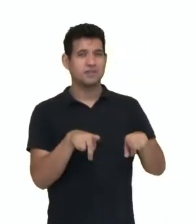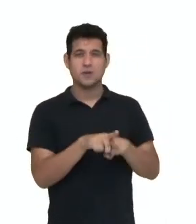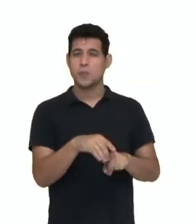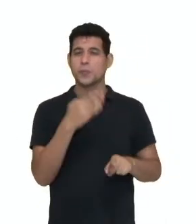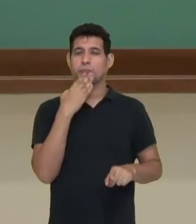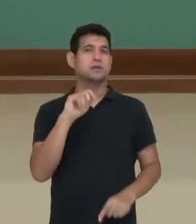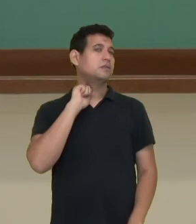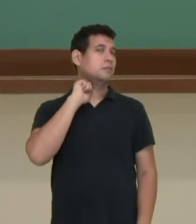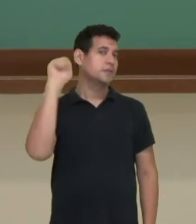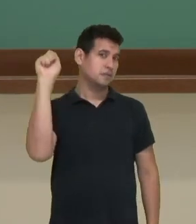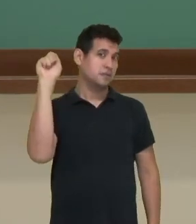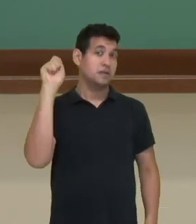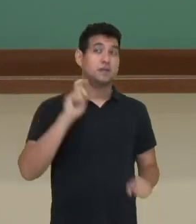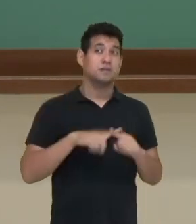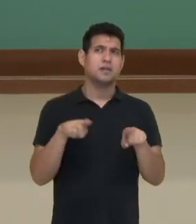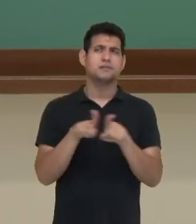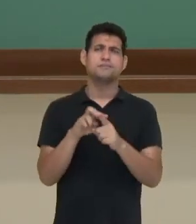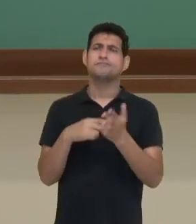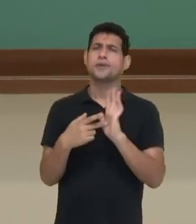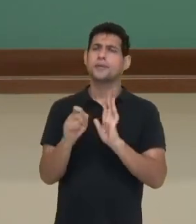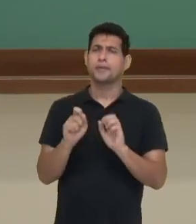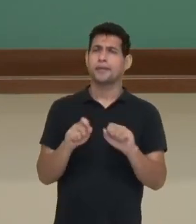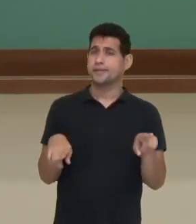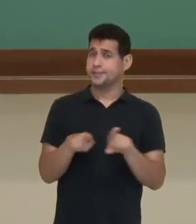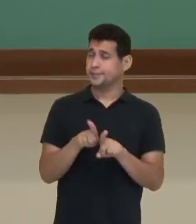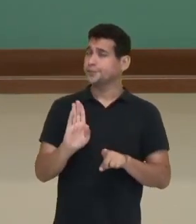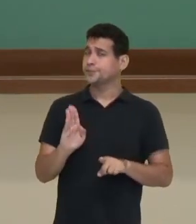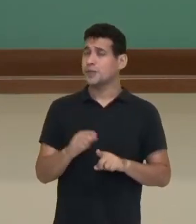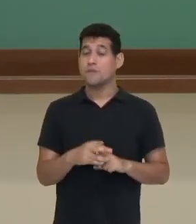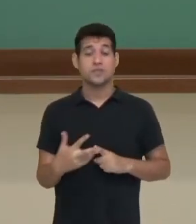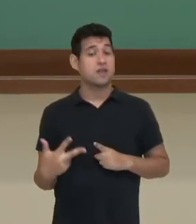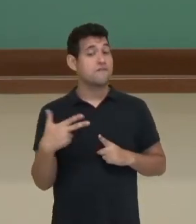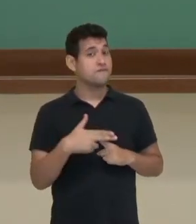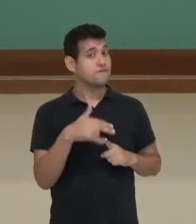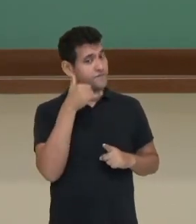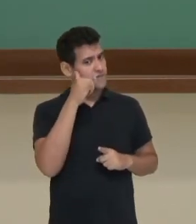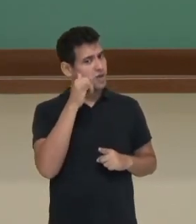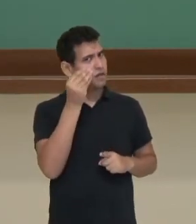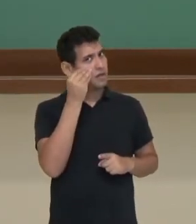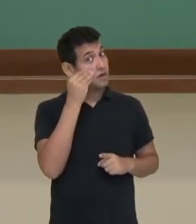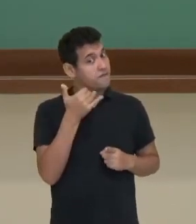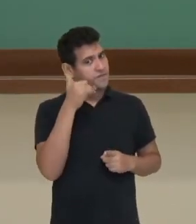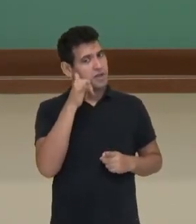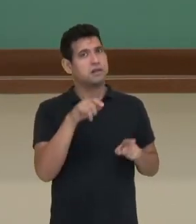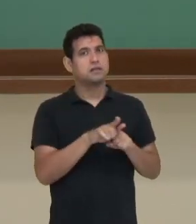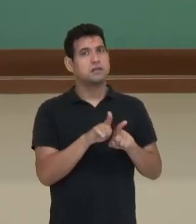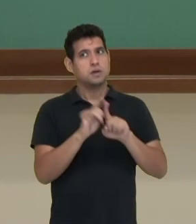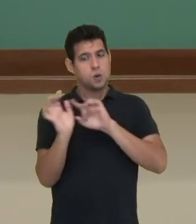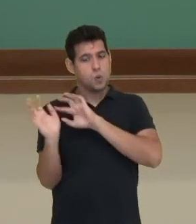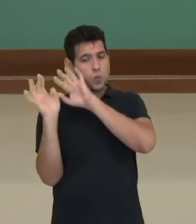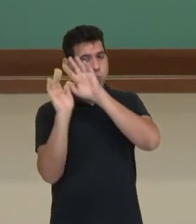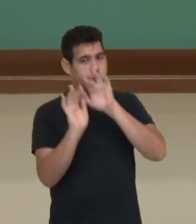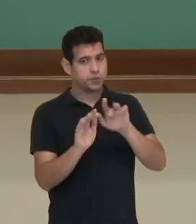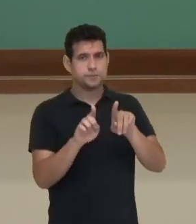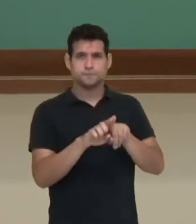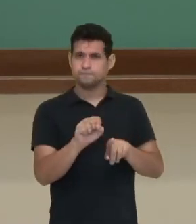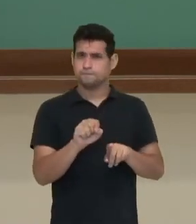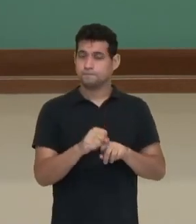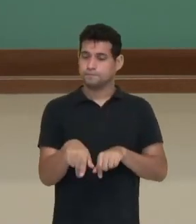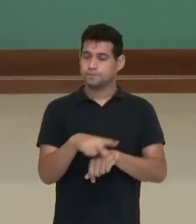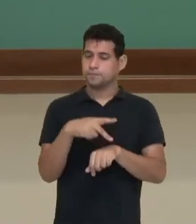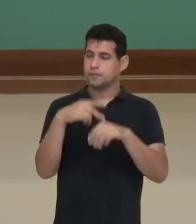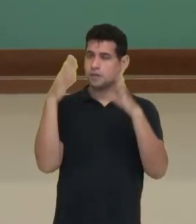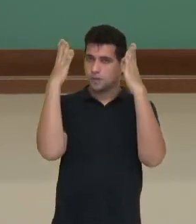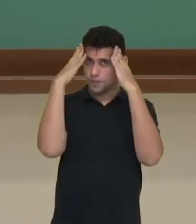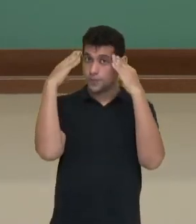Veja, então, além de eles tentarem impedir a invasão holandesa,